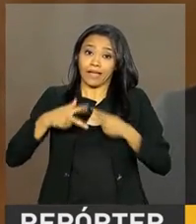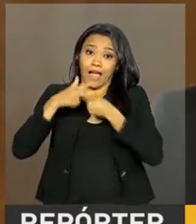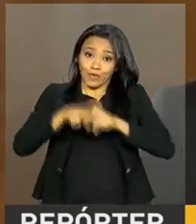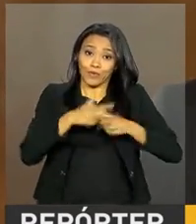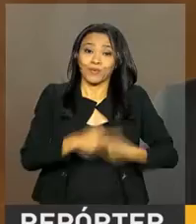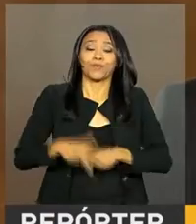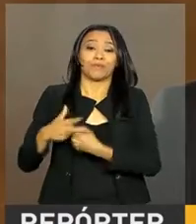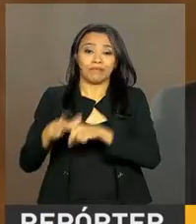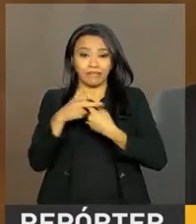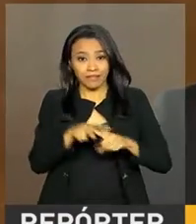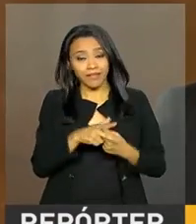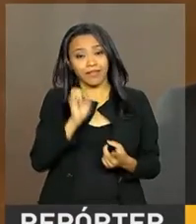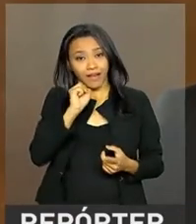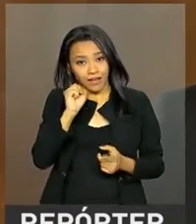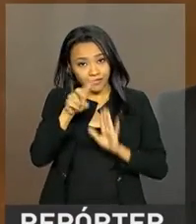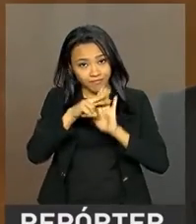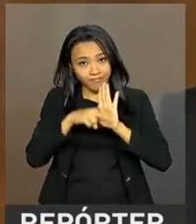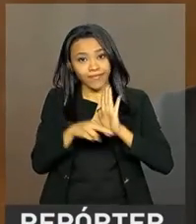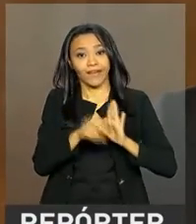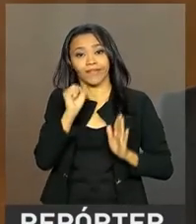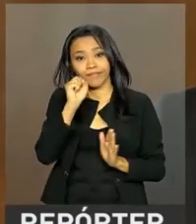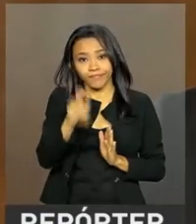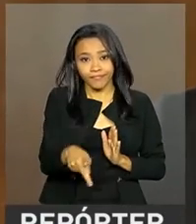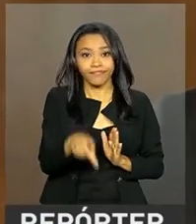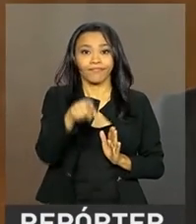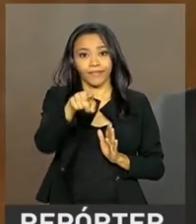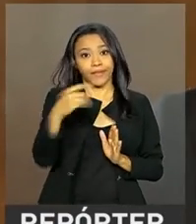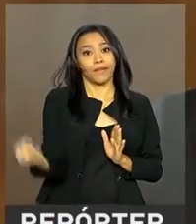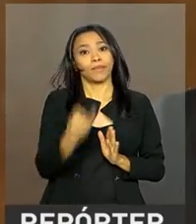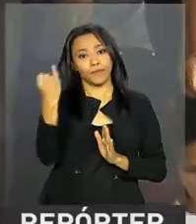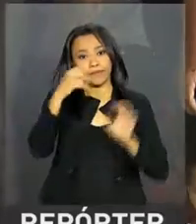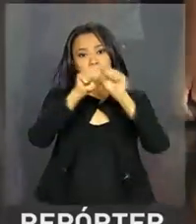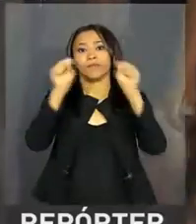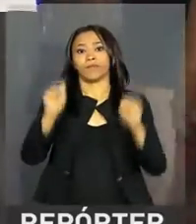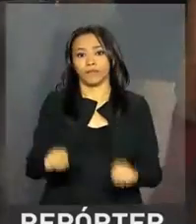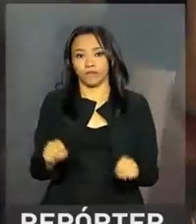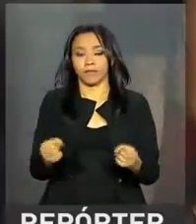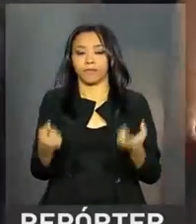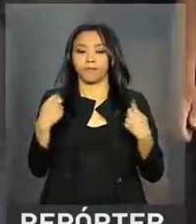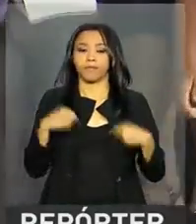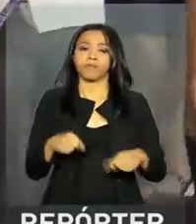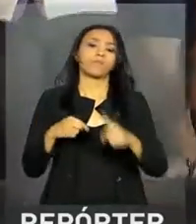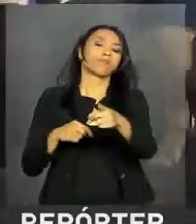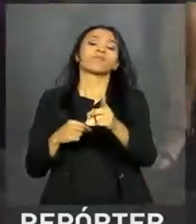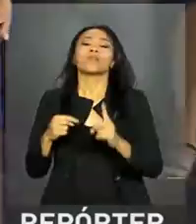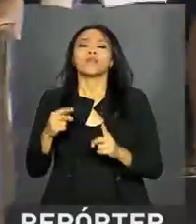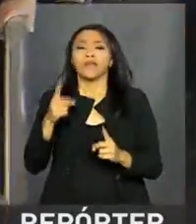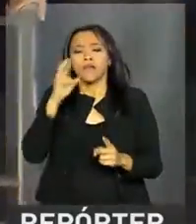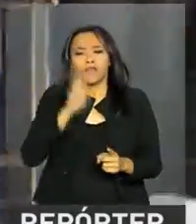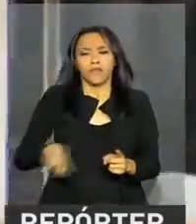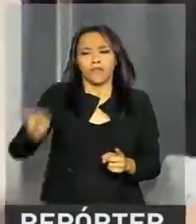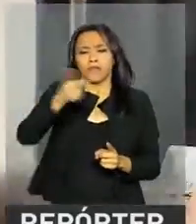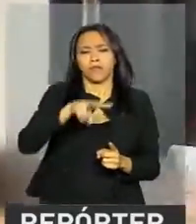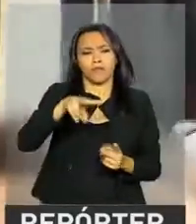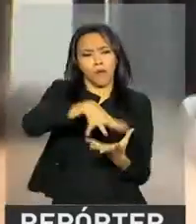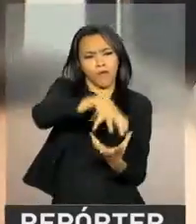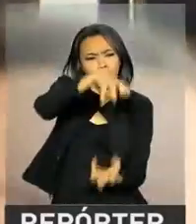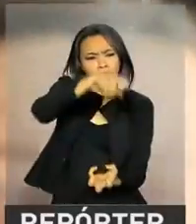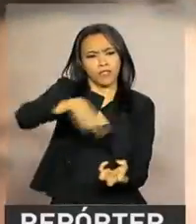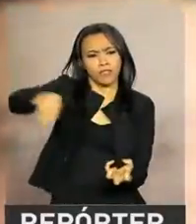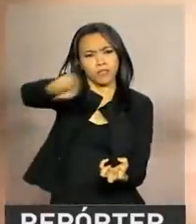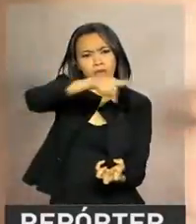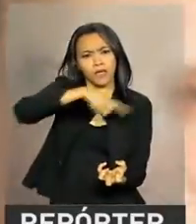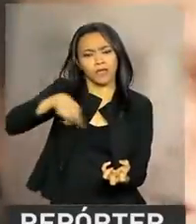gente consiga continuamente aperfeiçoar o nosso sistema, que é tão importante para a gente. Somando o envelhecimento da população, o aumento